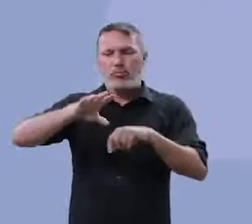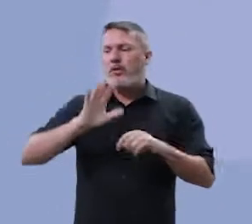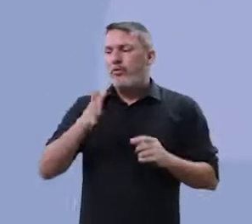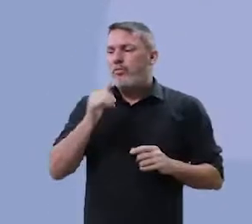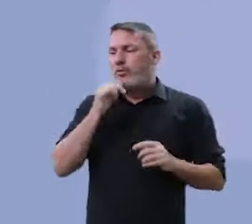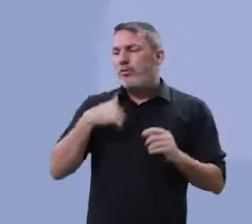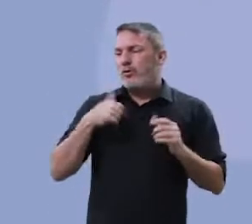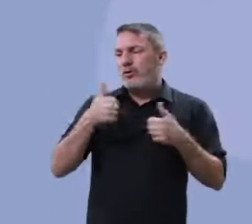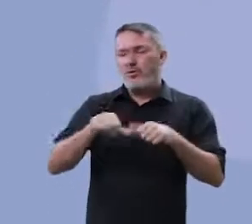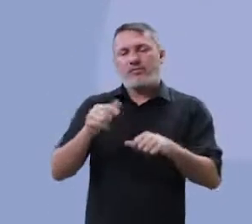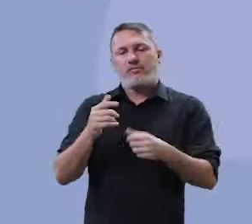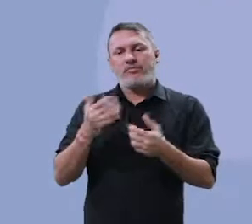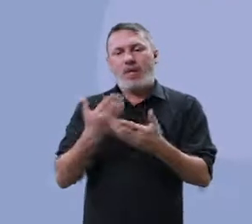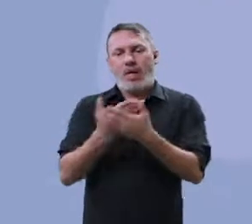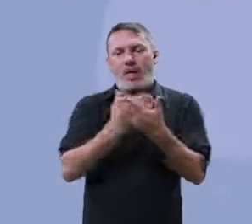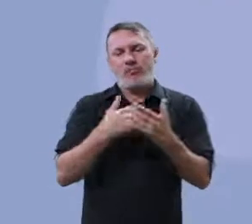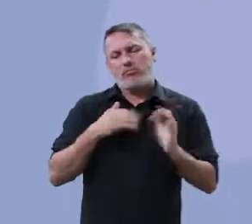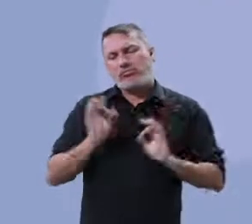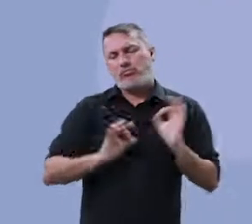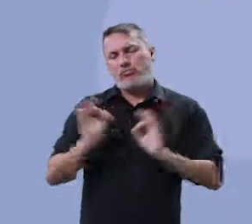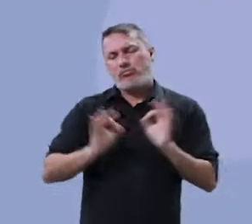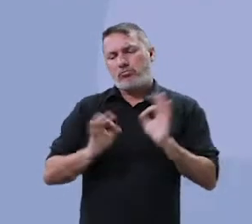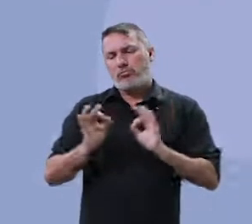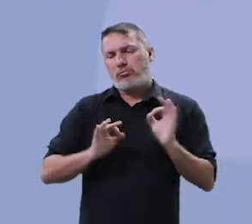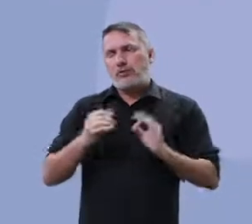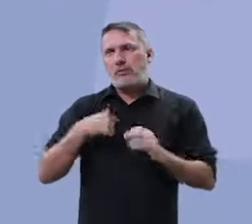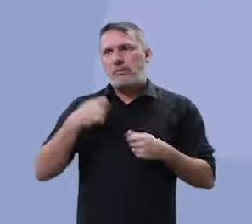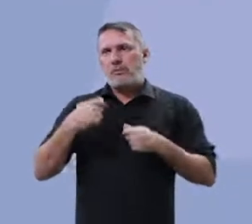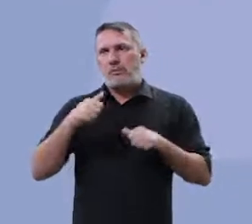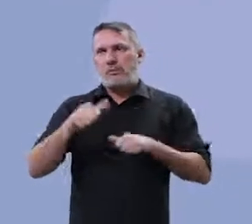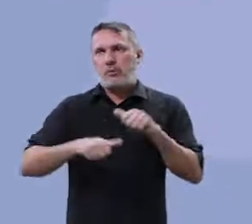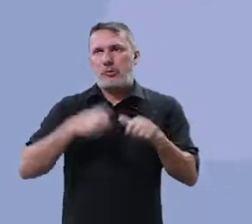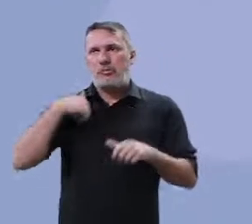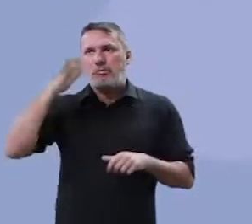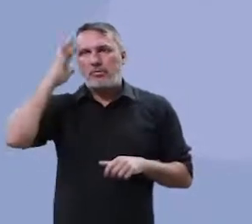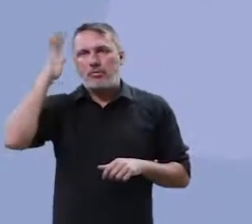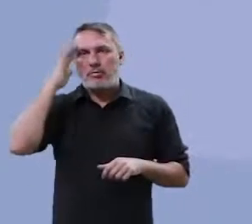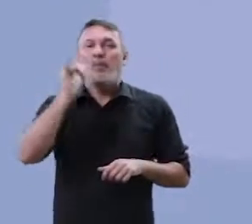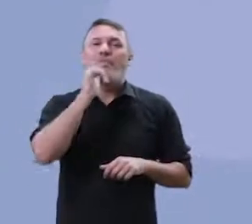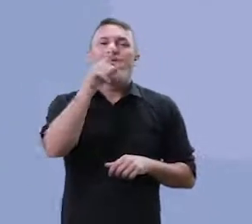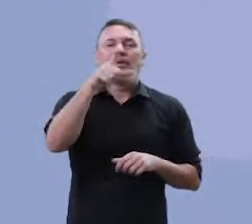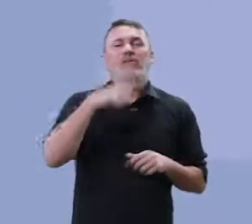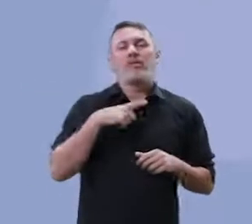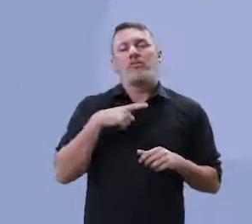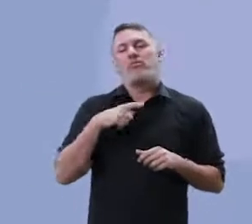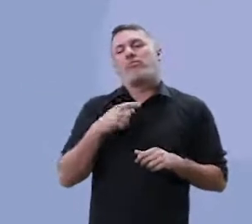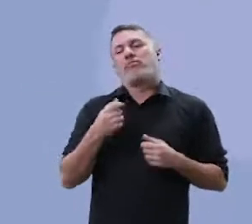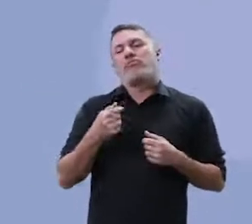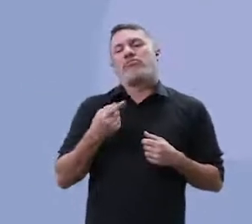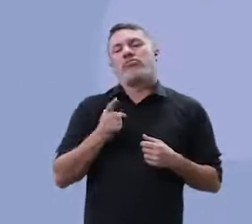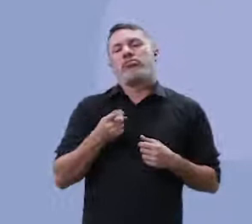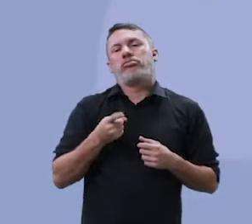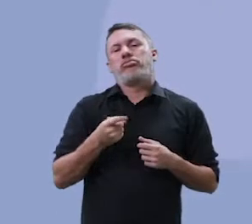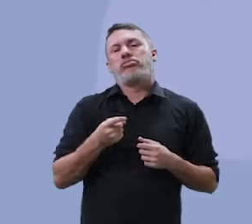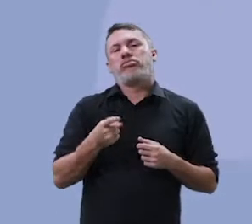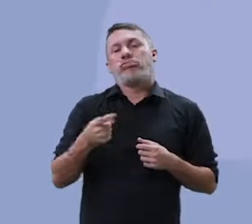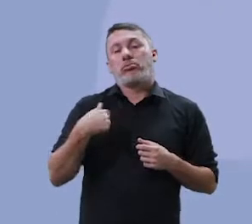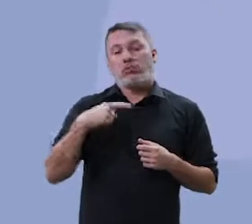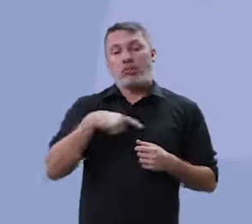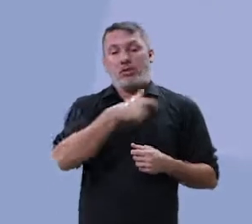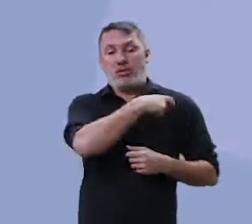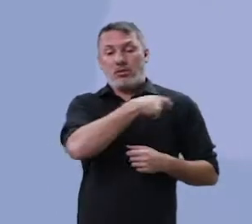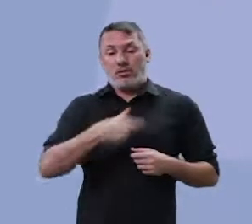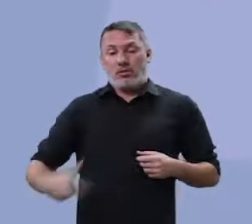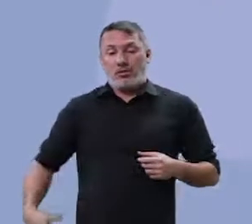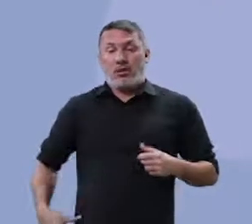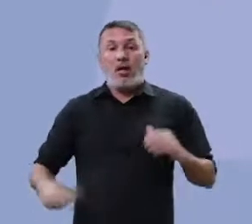né? E preparando uma aula dessa há muito tempo, eu falei, olha, eu preciso mudar a minha mentalidade. Por exemplo, você está na via, você está com o cinto. Quando